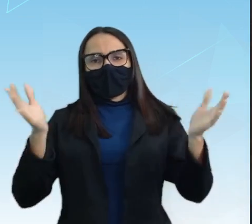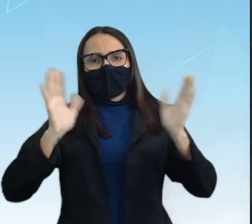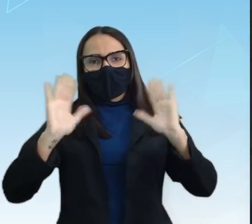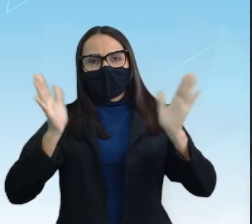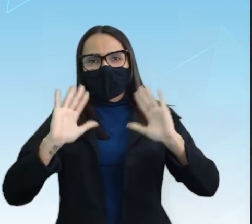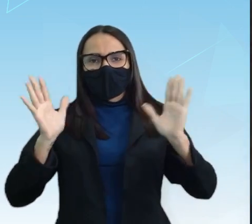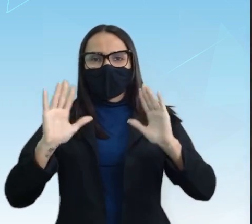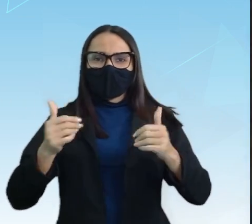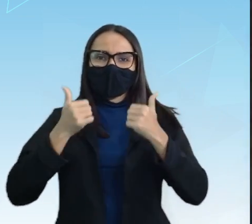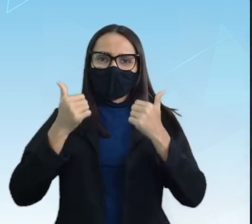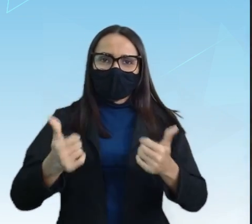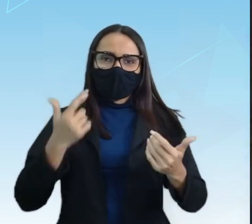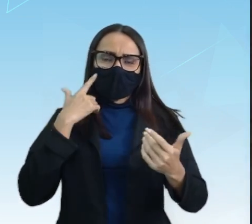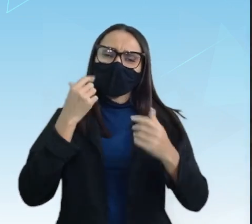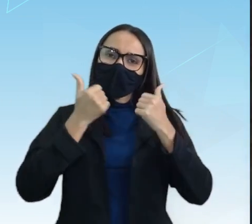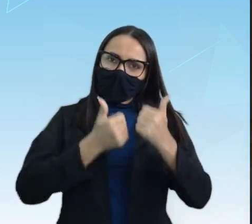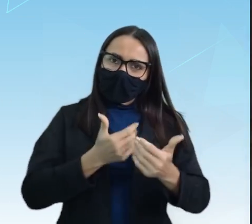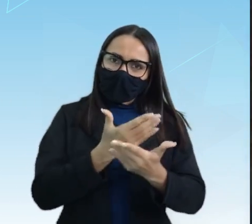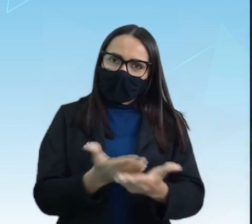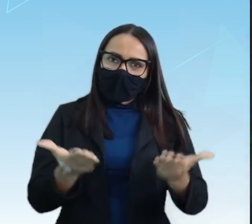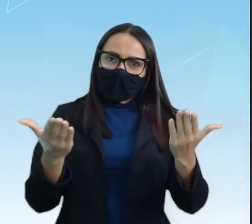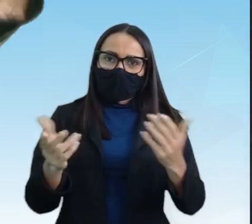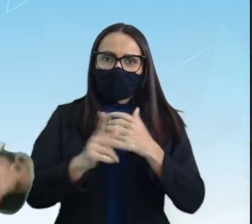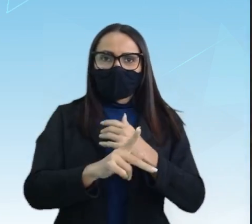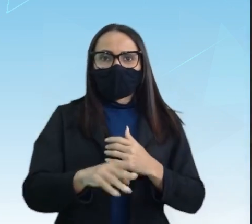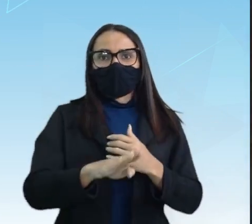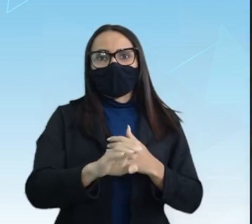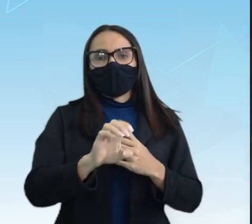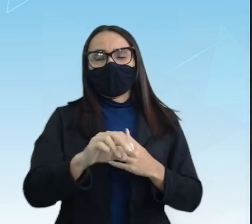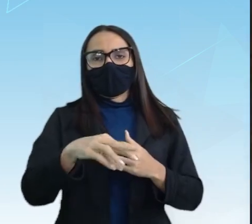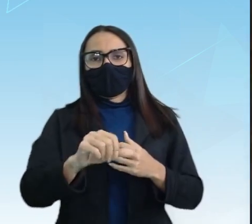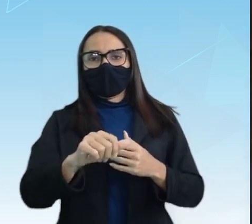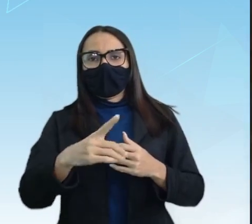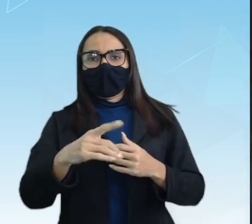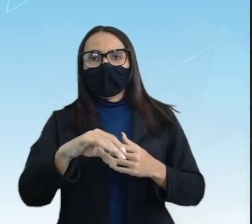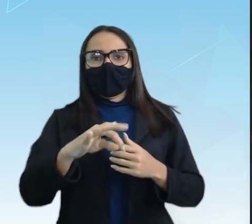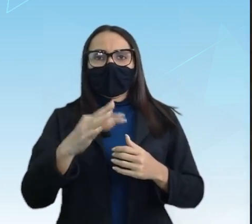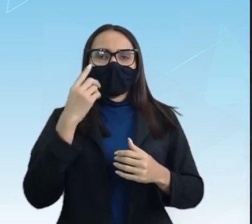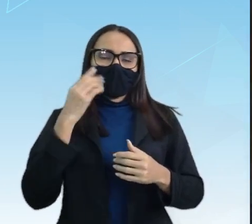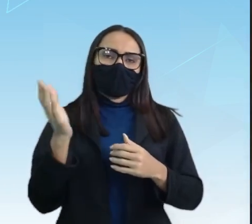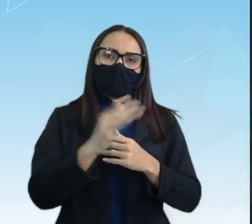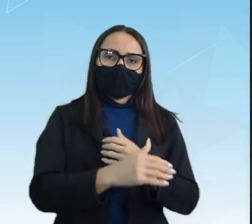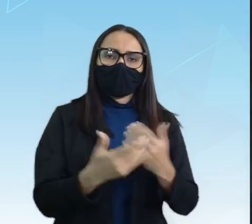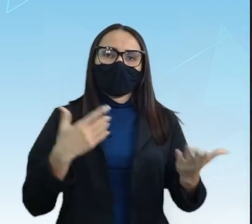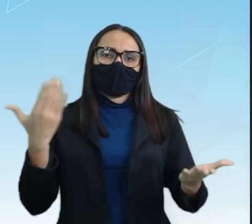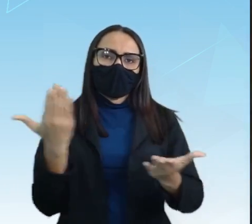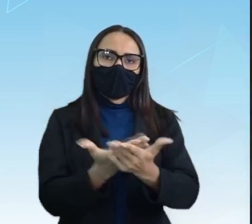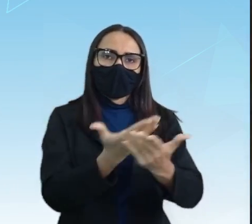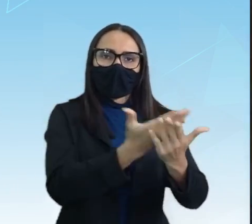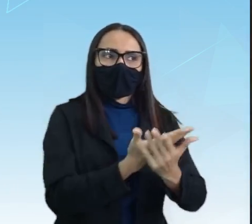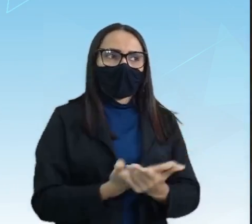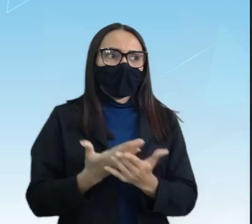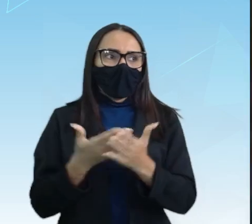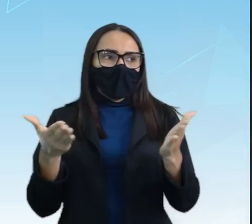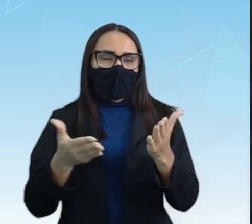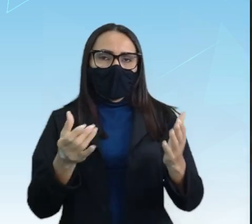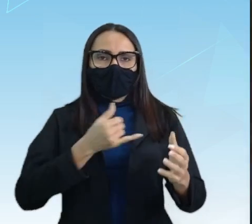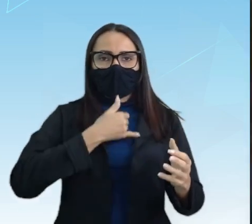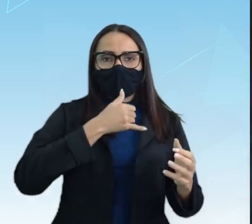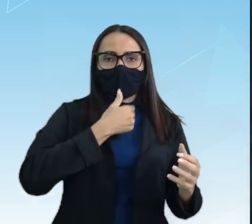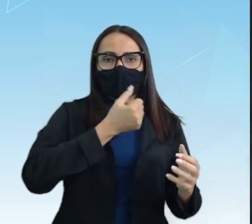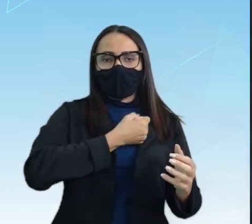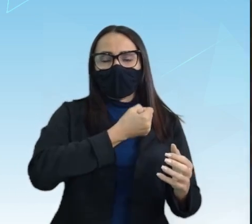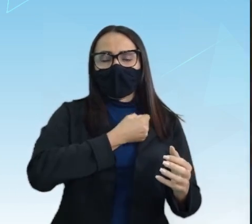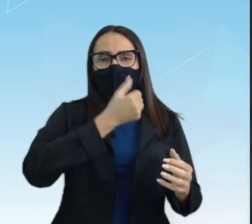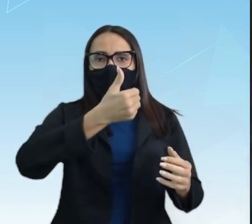Olá, meus amores, vocês estão bem? Professora Bernadette na área, a gente vai ter a nossa aula 13